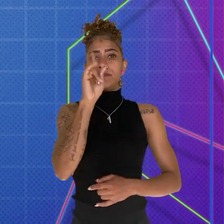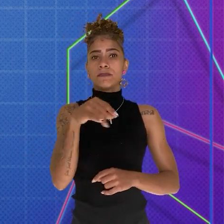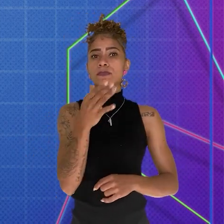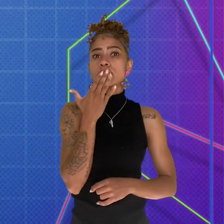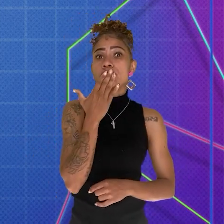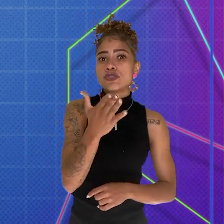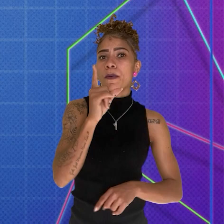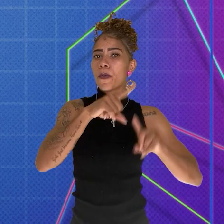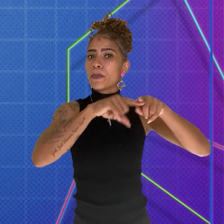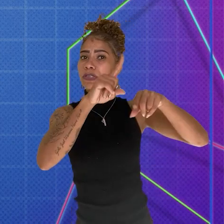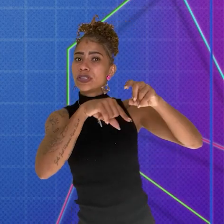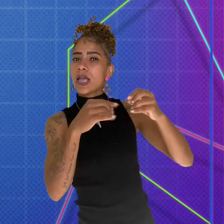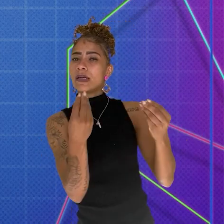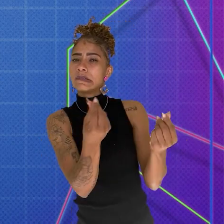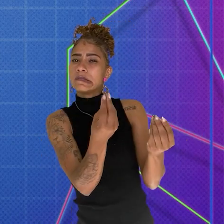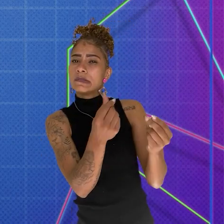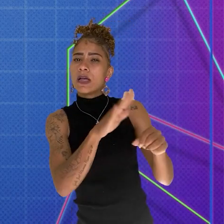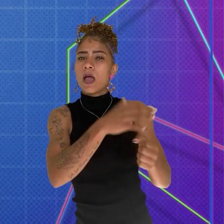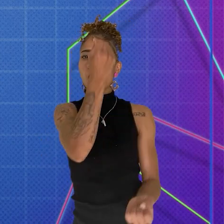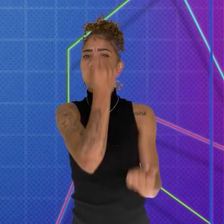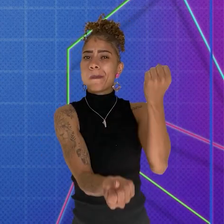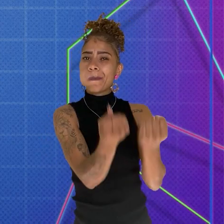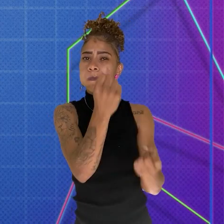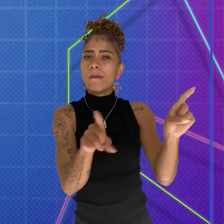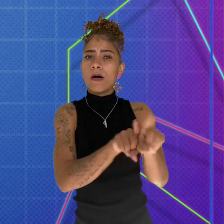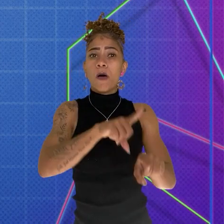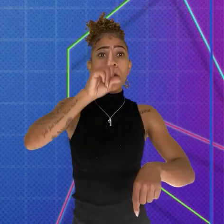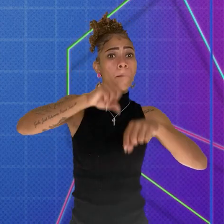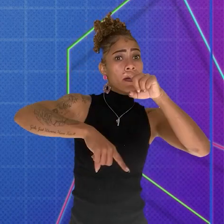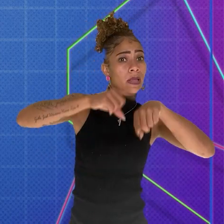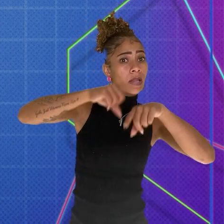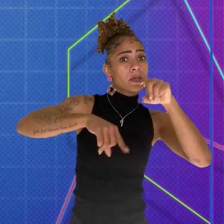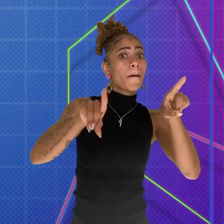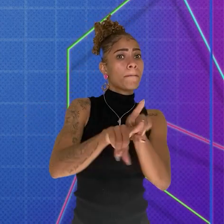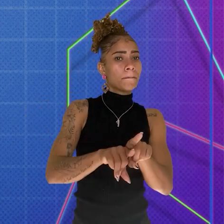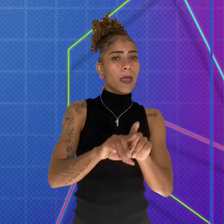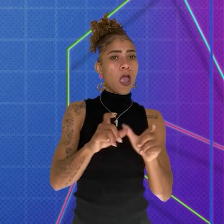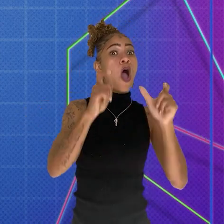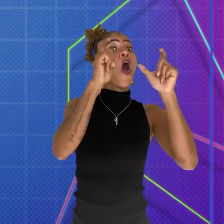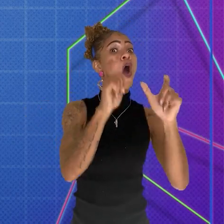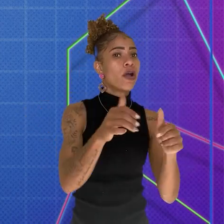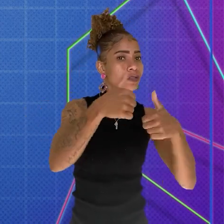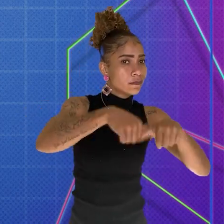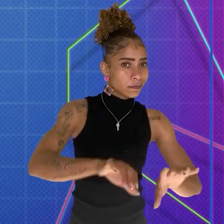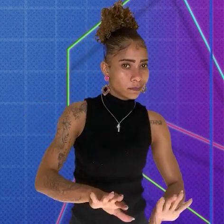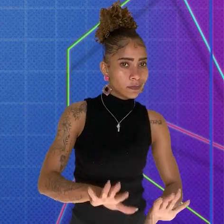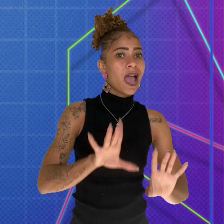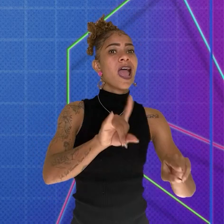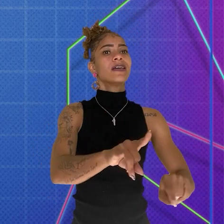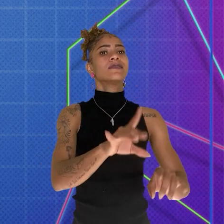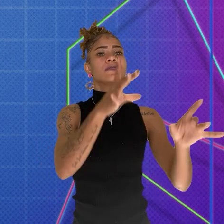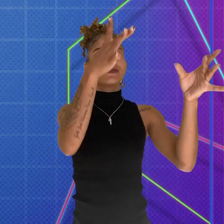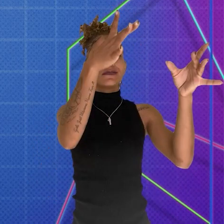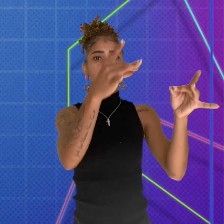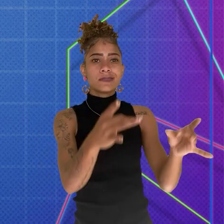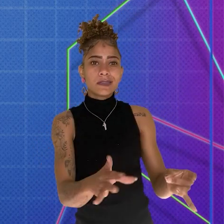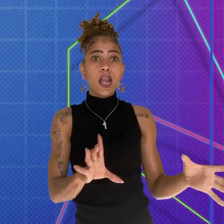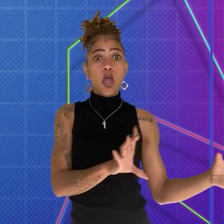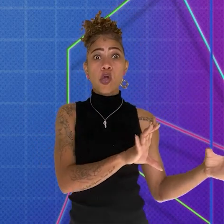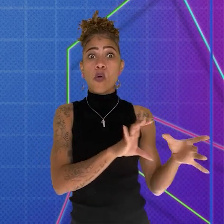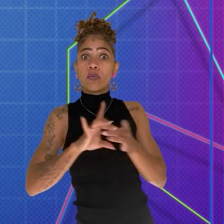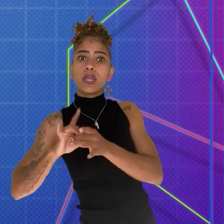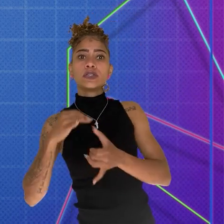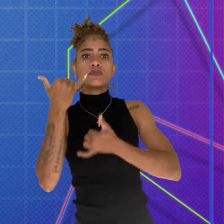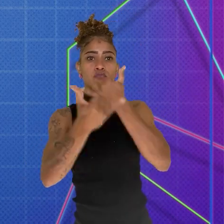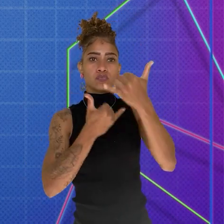cruciais, como o tipo de objeto, a textura, o peso, o material e a localização. Esses detalhes sonoros ajudam a contextualizar